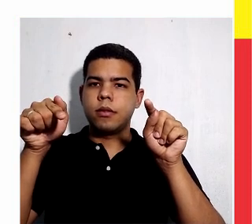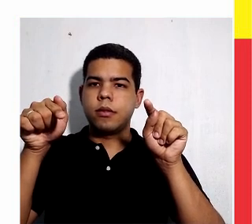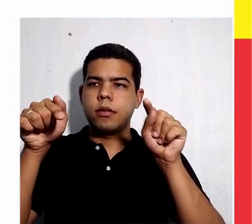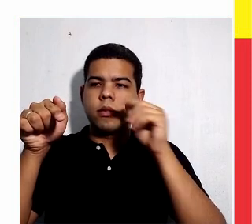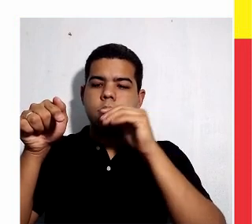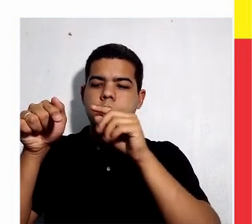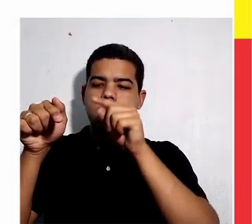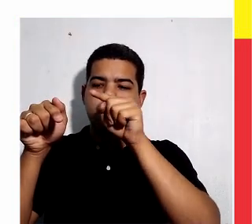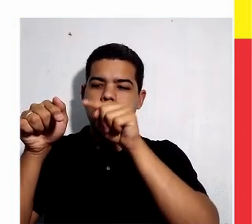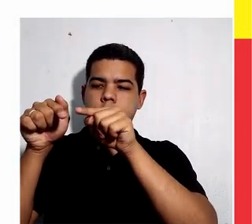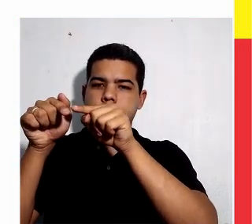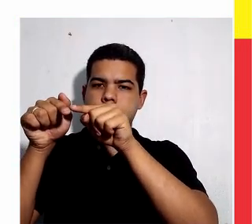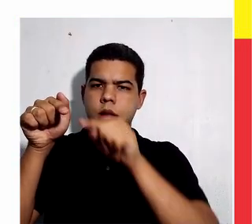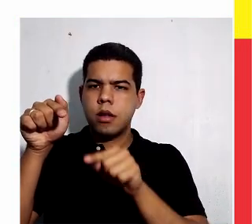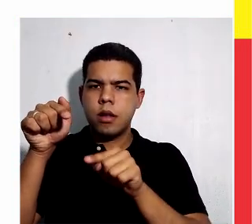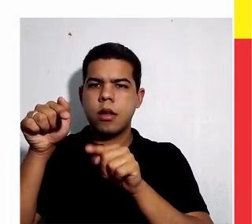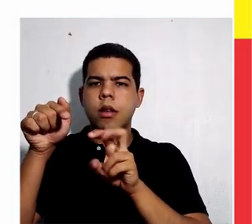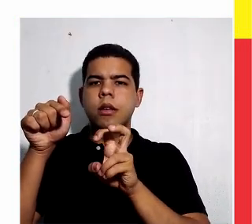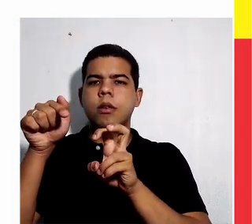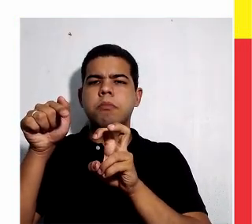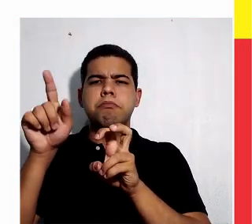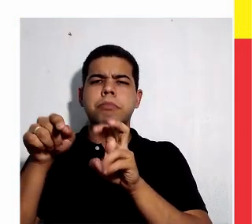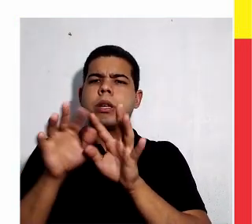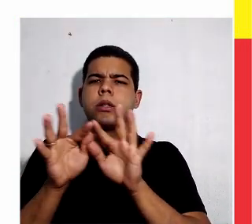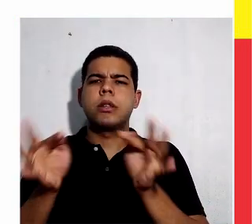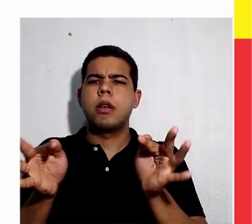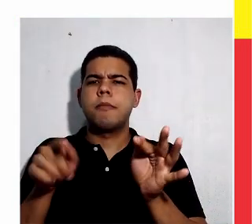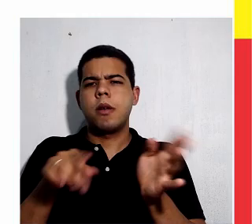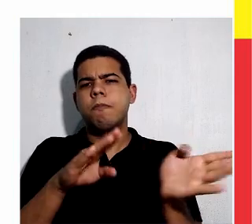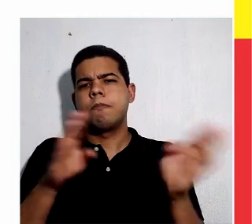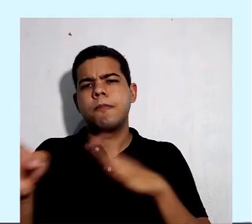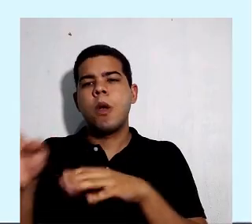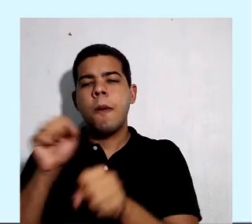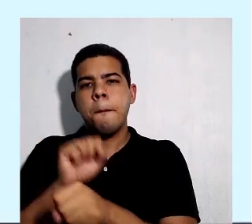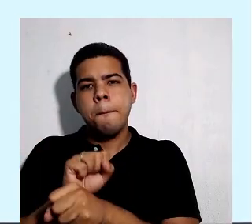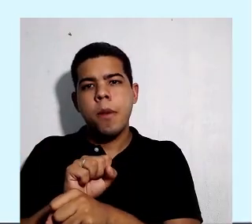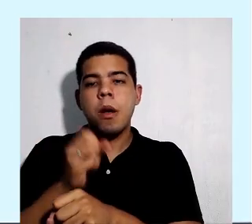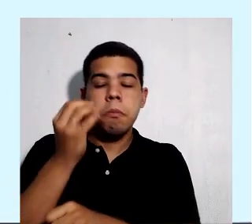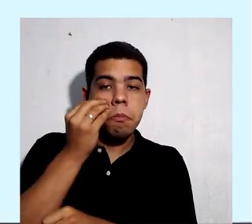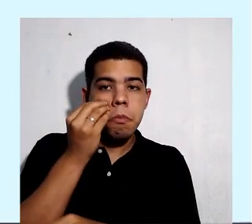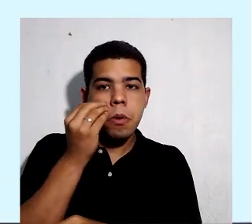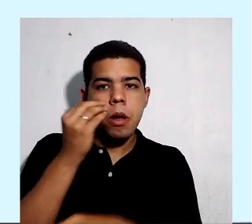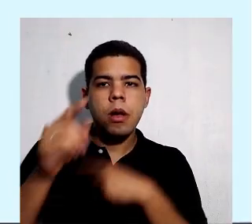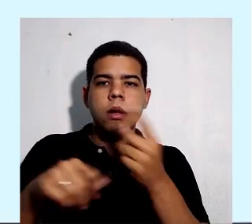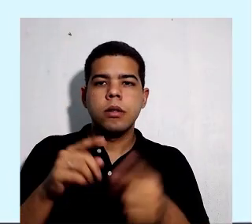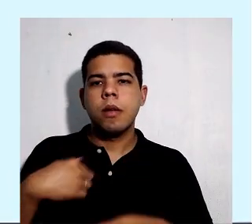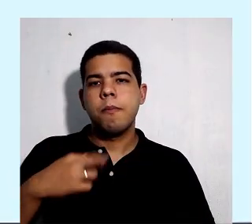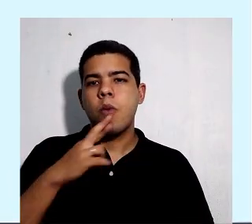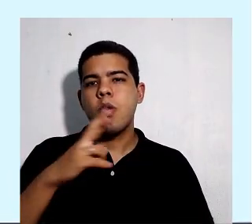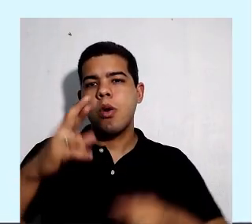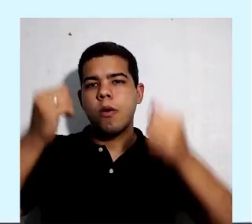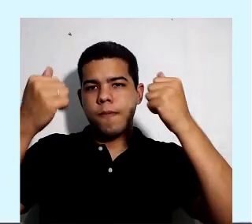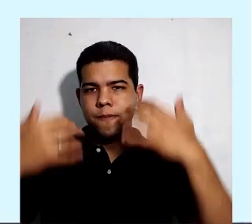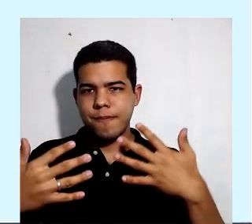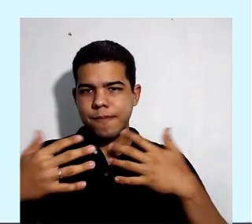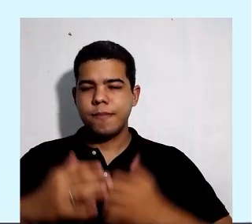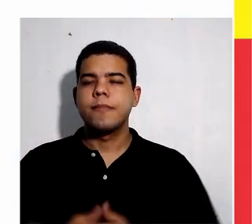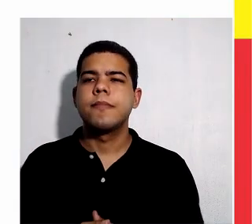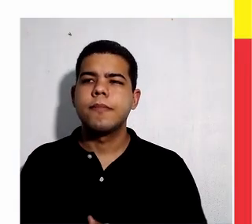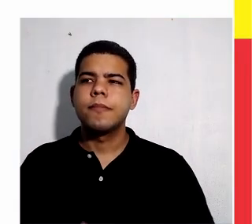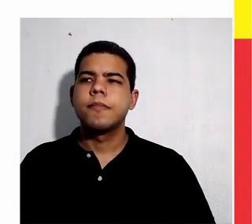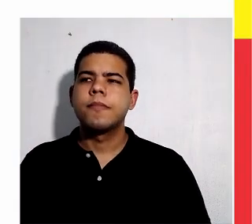está sendo o quê? 5. É simples, né? Dê pausa no vídeo, tente fazer e volta para acompanhar comigo a